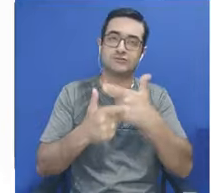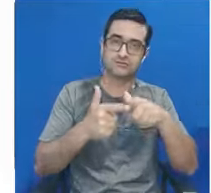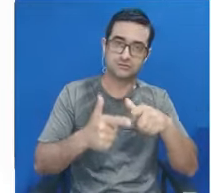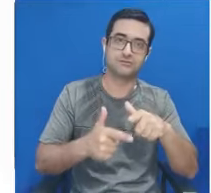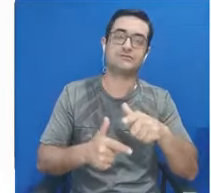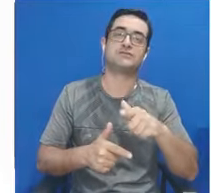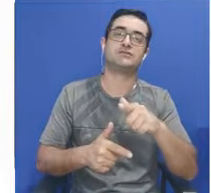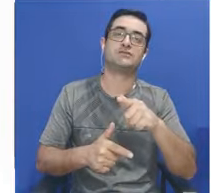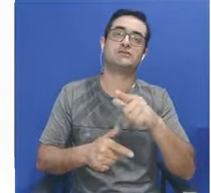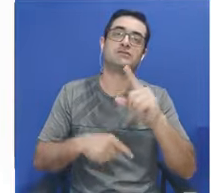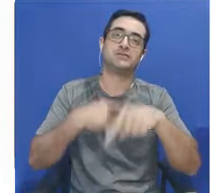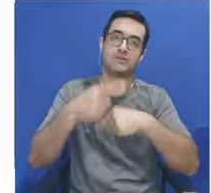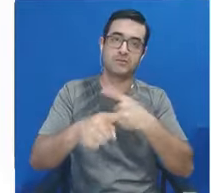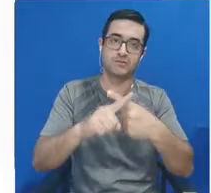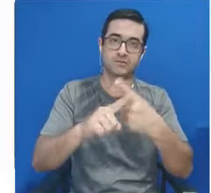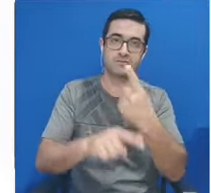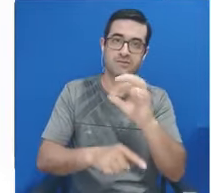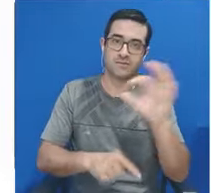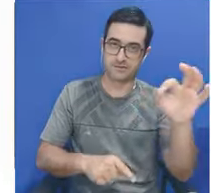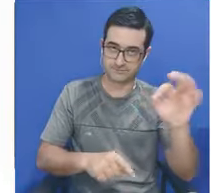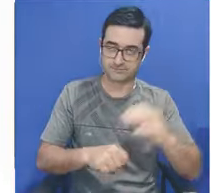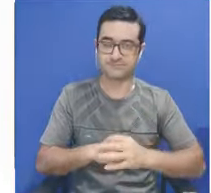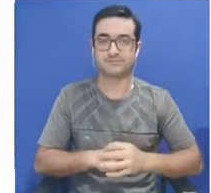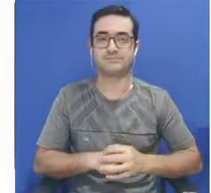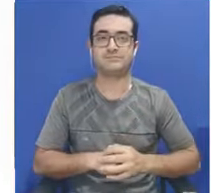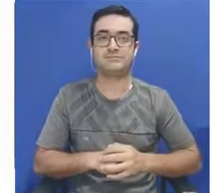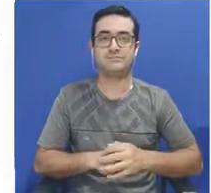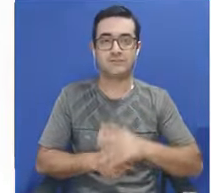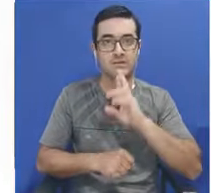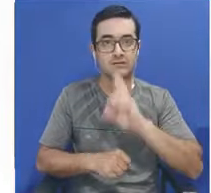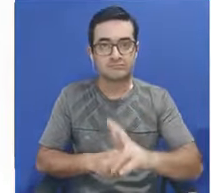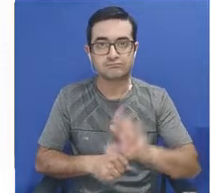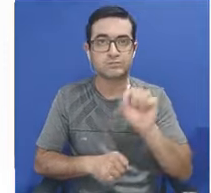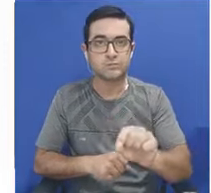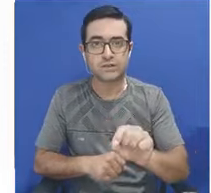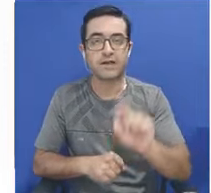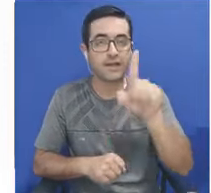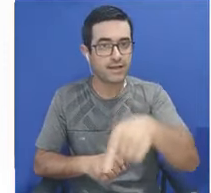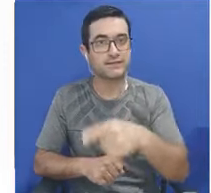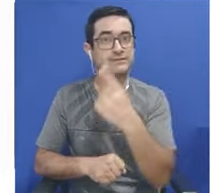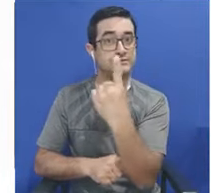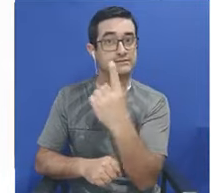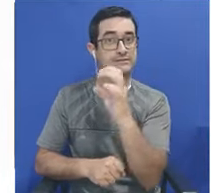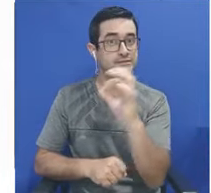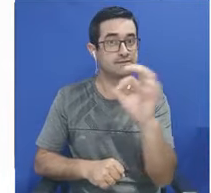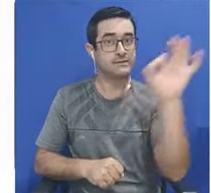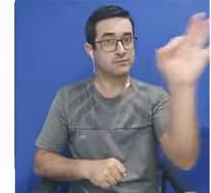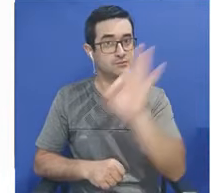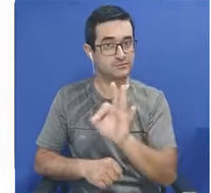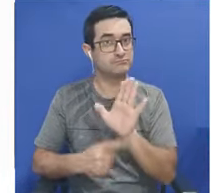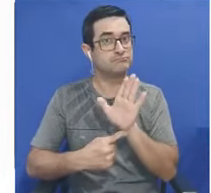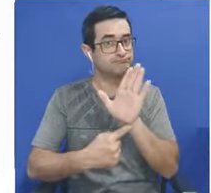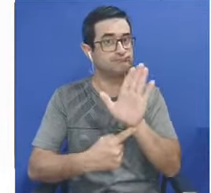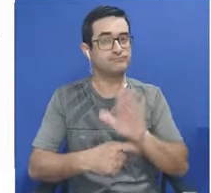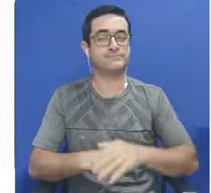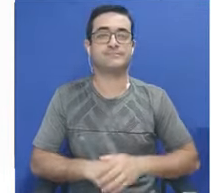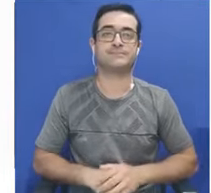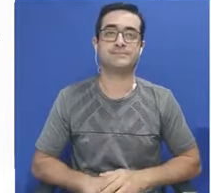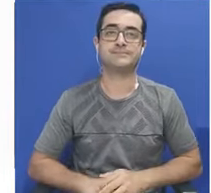o 100% da amostra. Bom, como eu vou fazer para determinar a